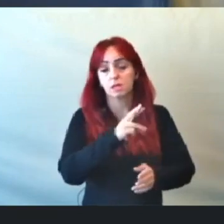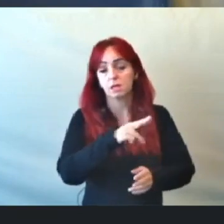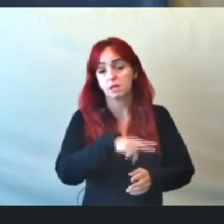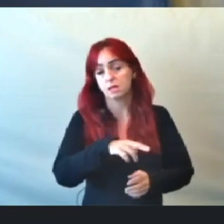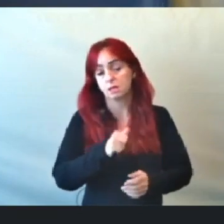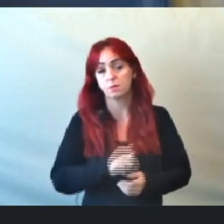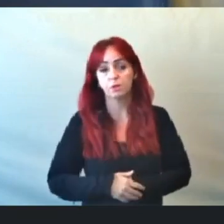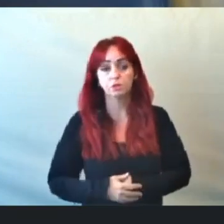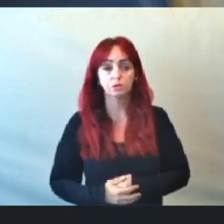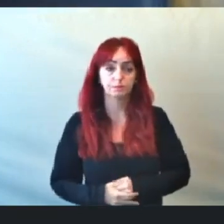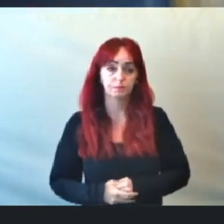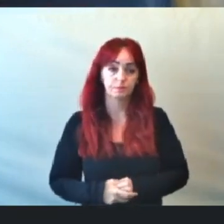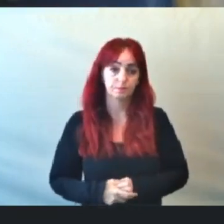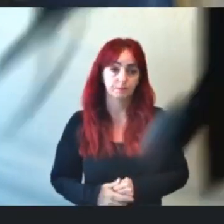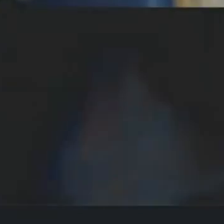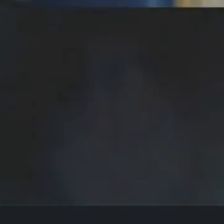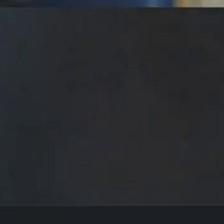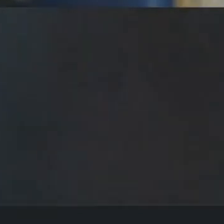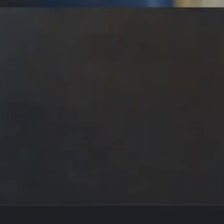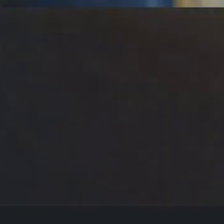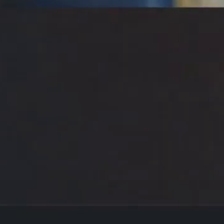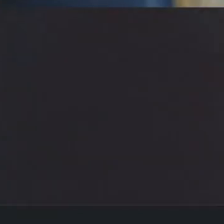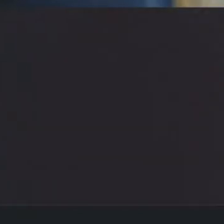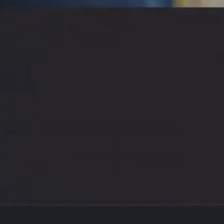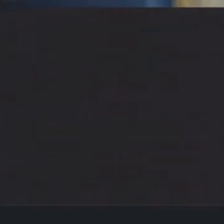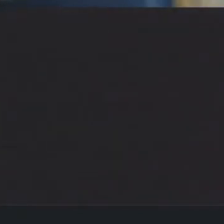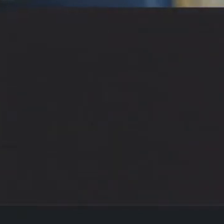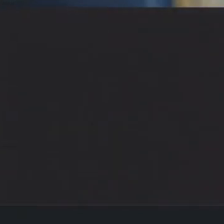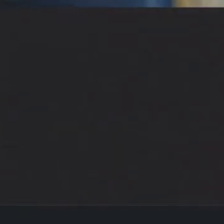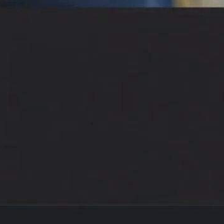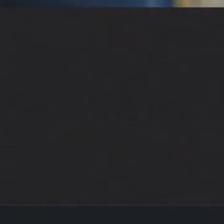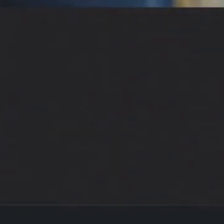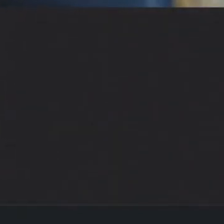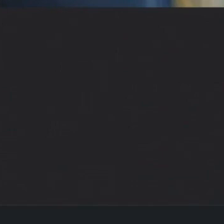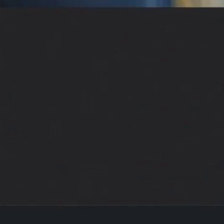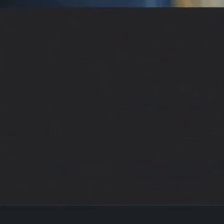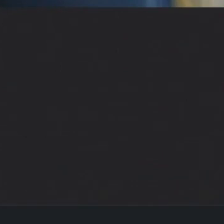Isso mostra que nós estamos diante de um desafio grande.